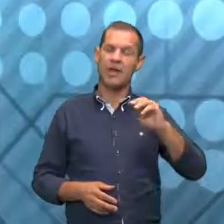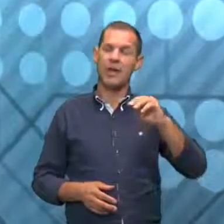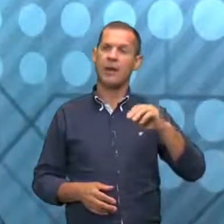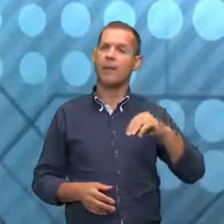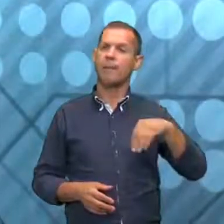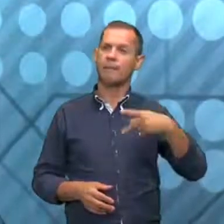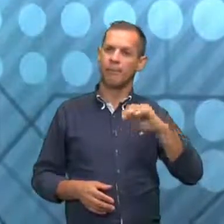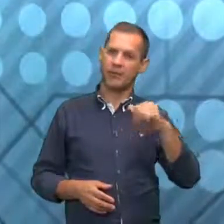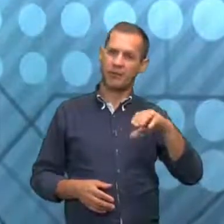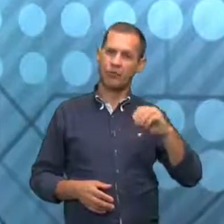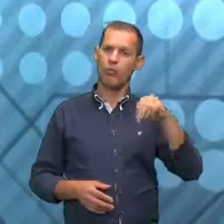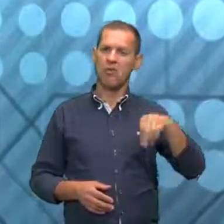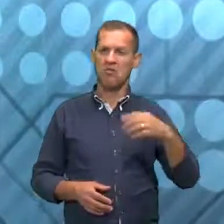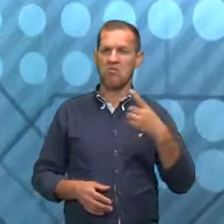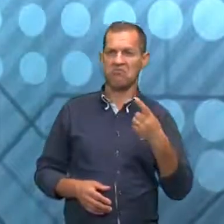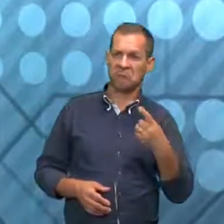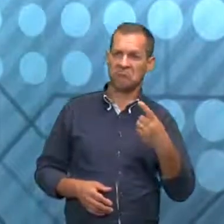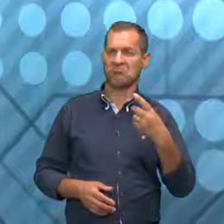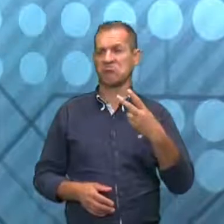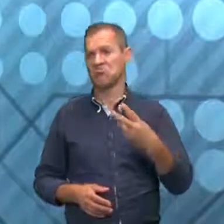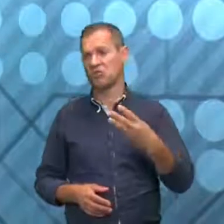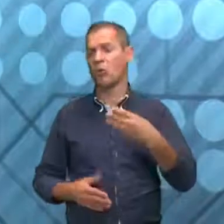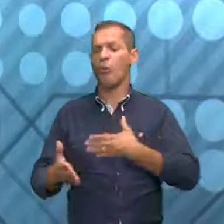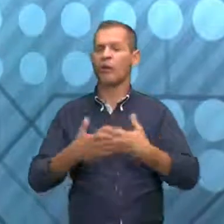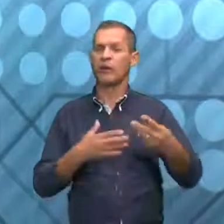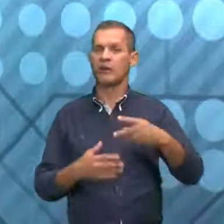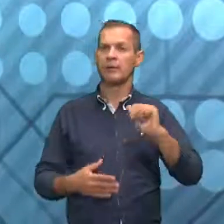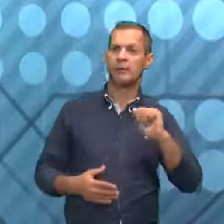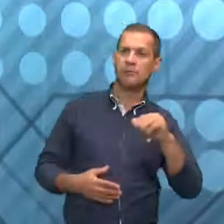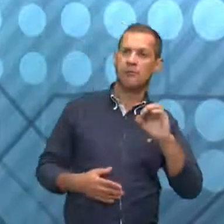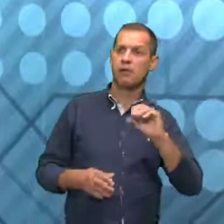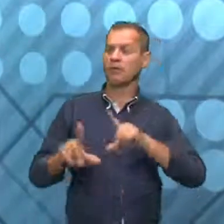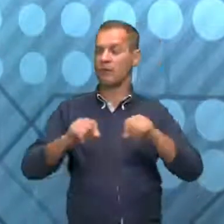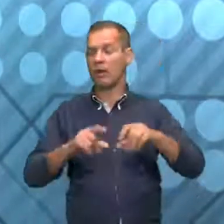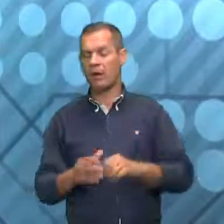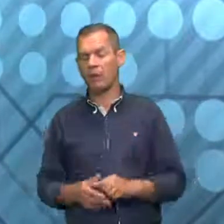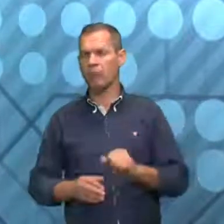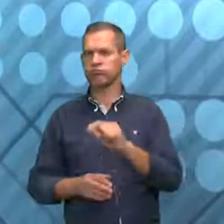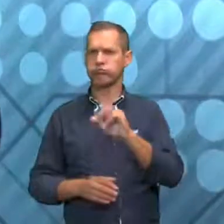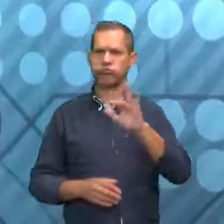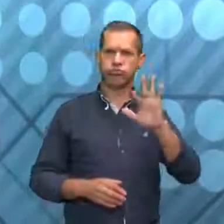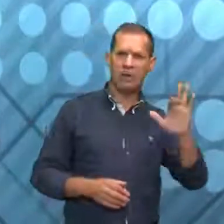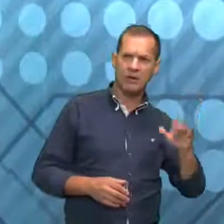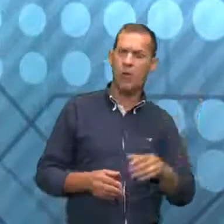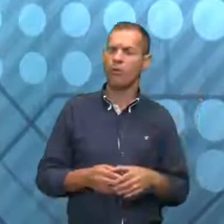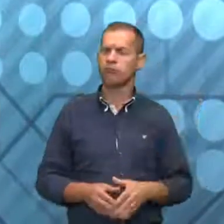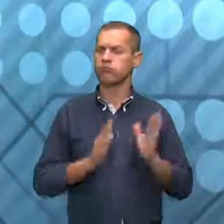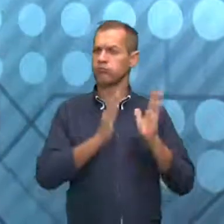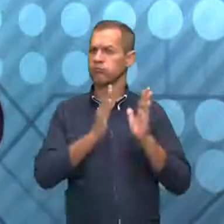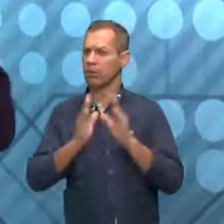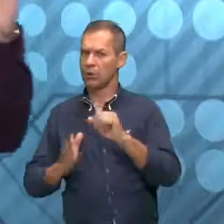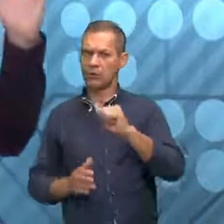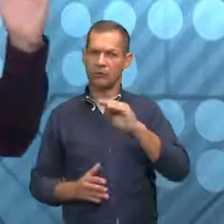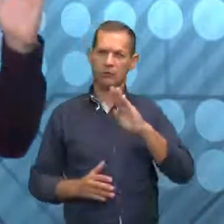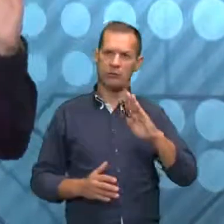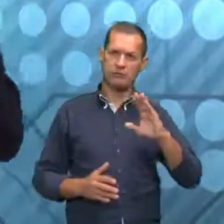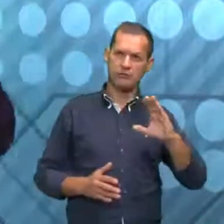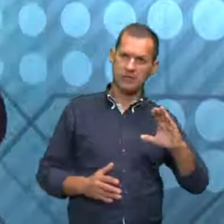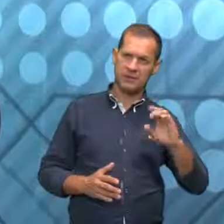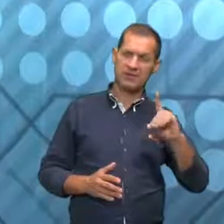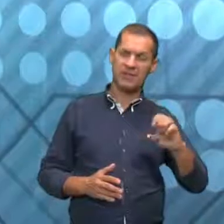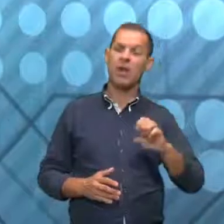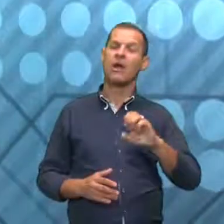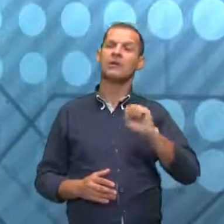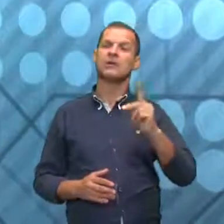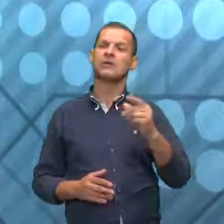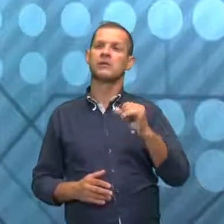passo 2, passo 3, passo qualquer um que você quiser. É só pegar esse abecedário, Então, um bloco de abecedário e dá um shift. Então, o